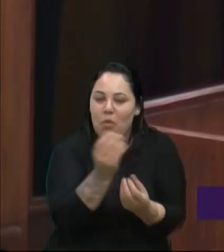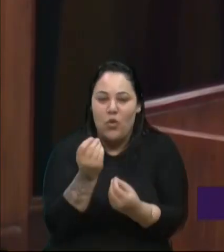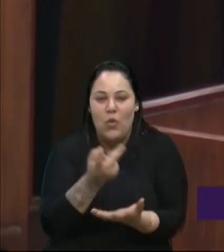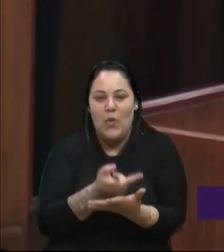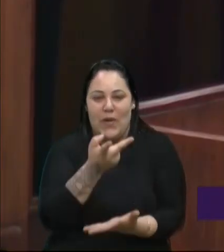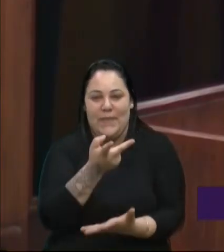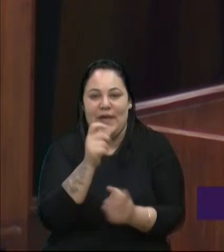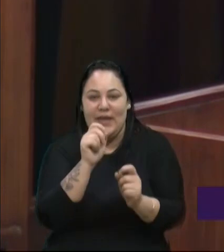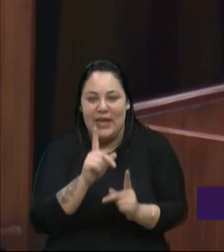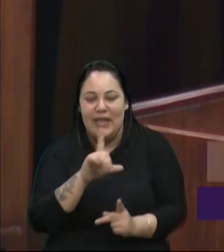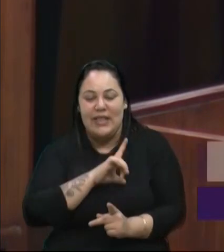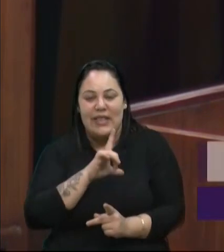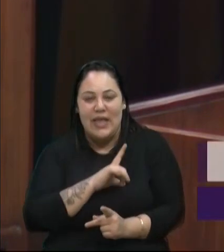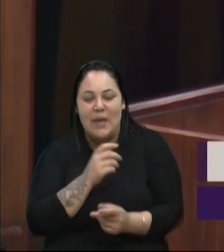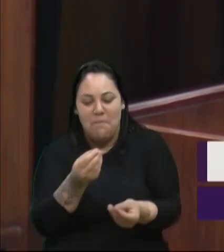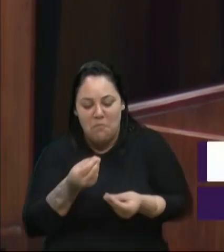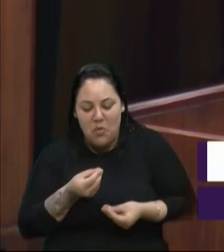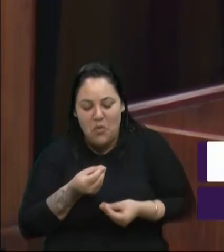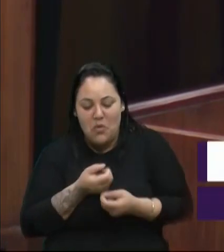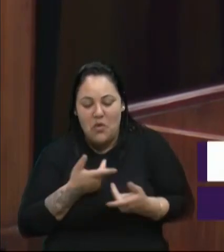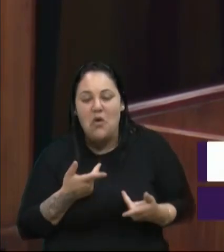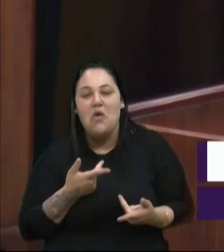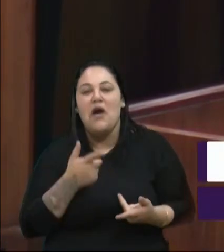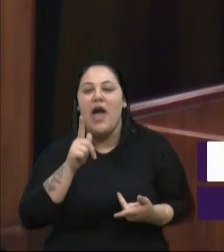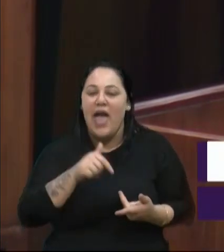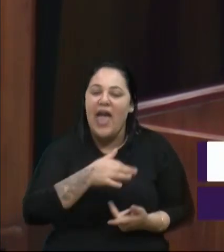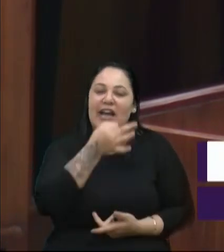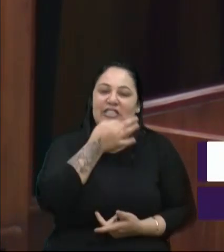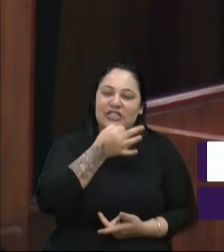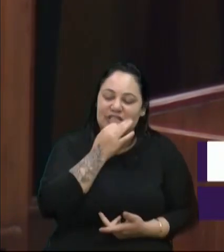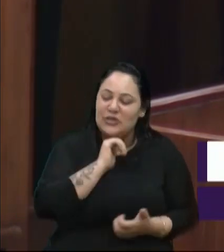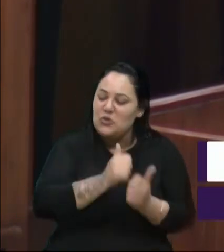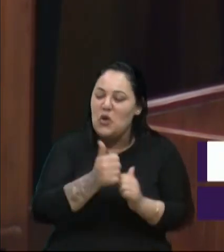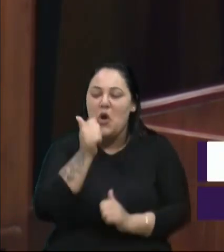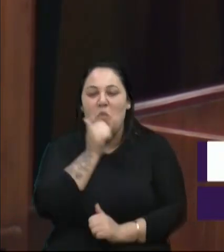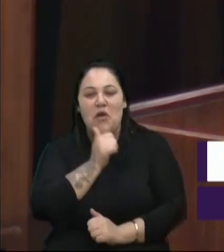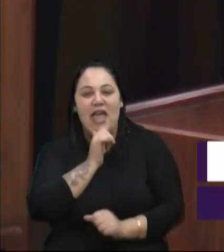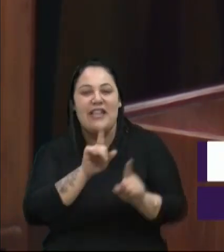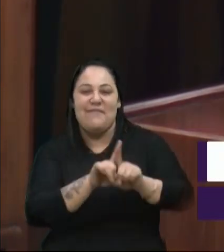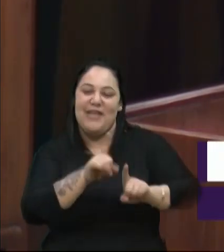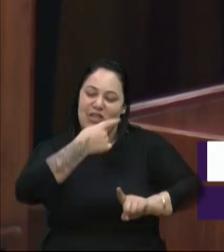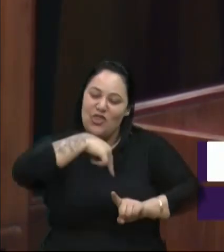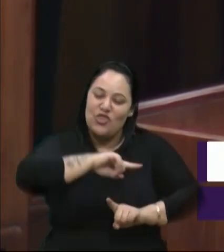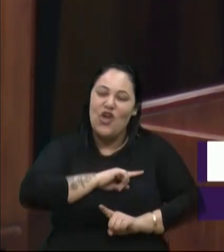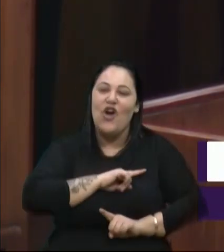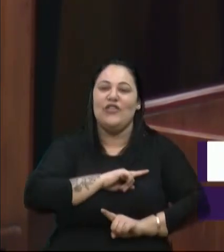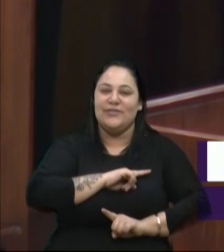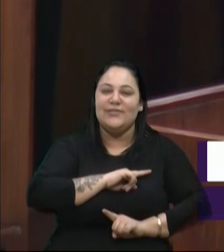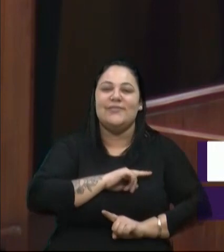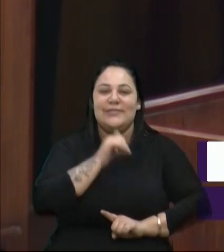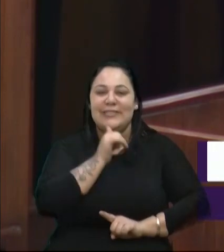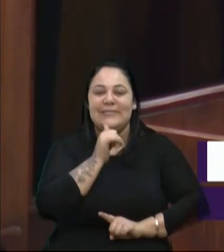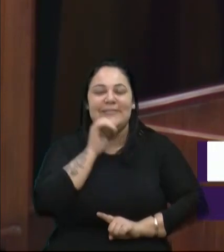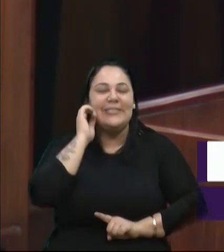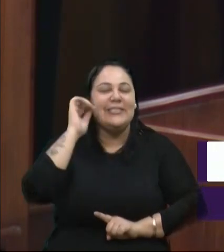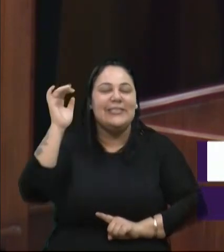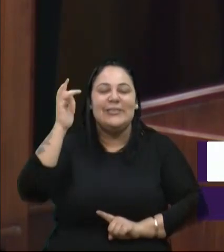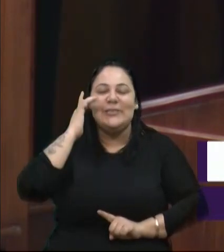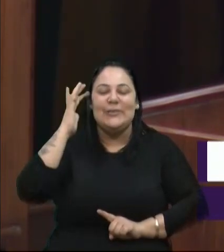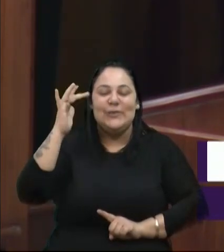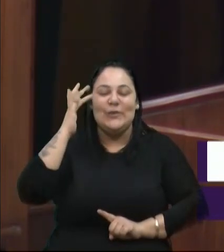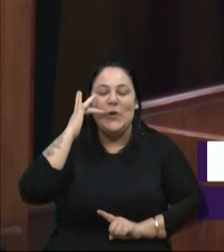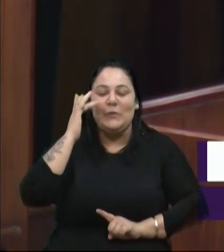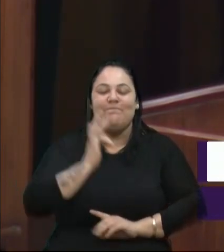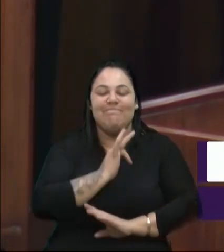o esporte feminino, quem ganha é Caxias do Sul e nossas meninas que sonham estar no lugar